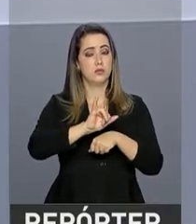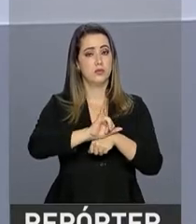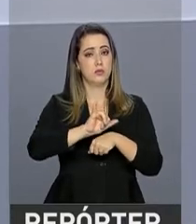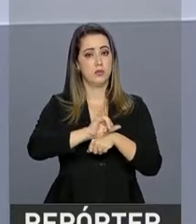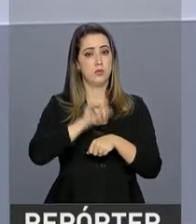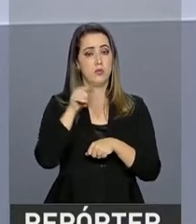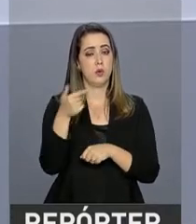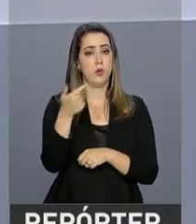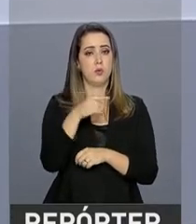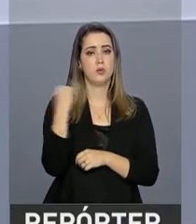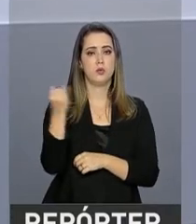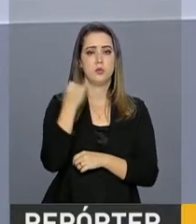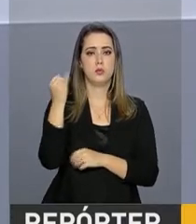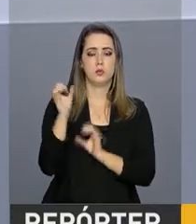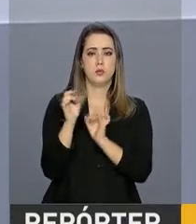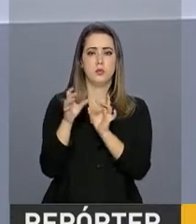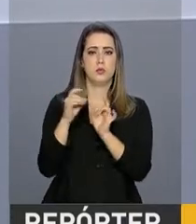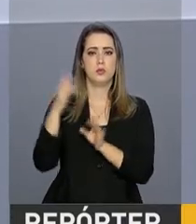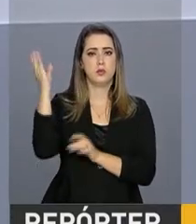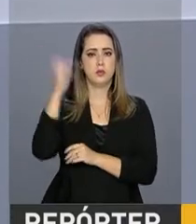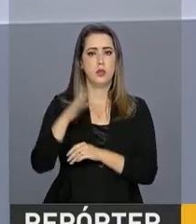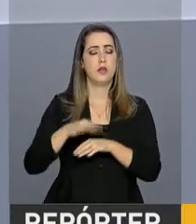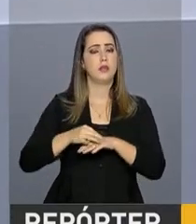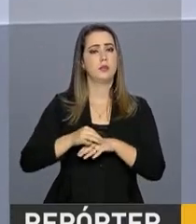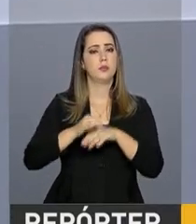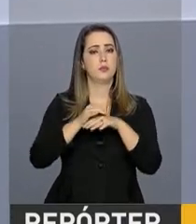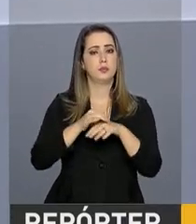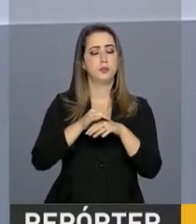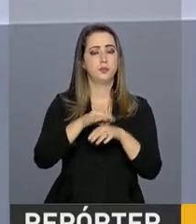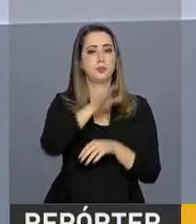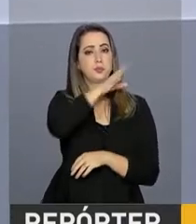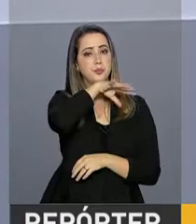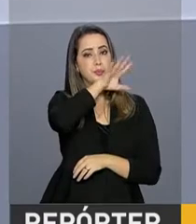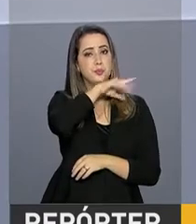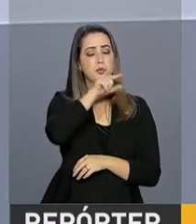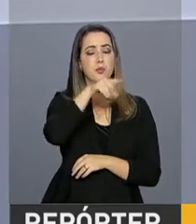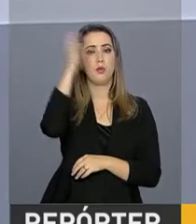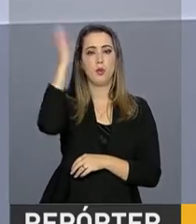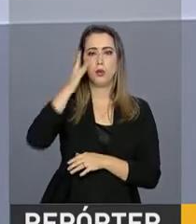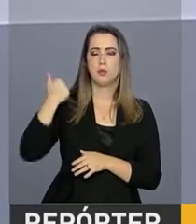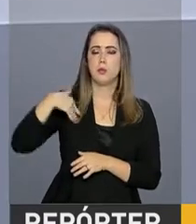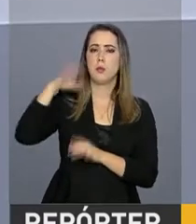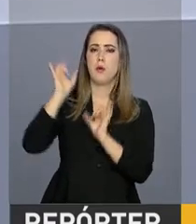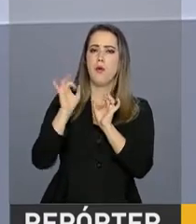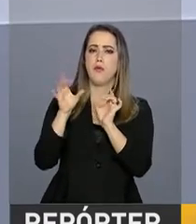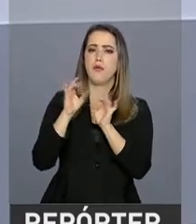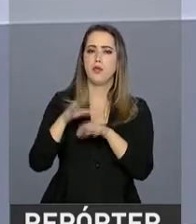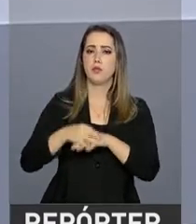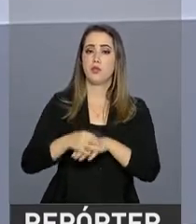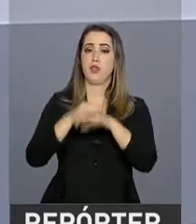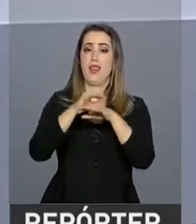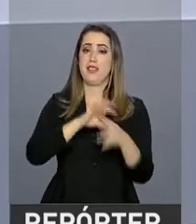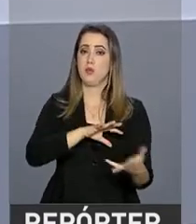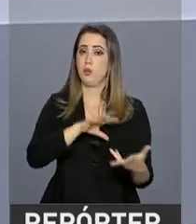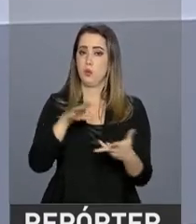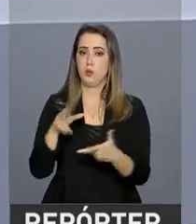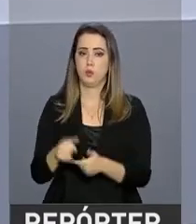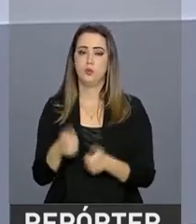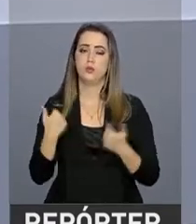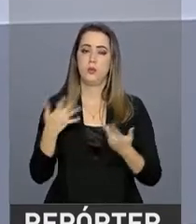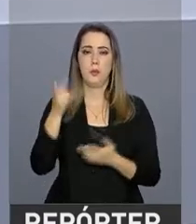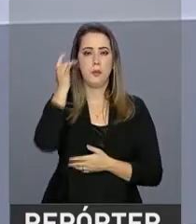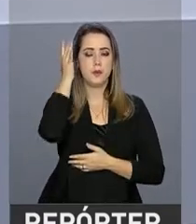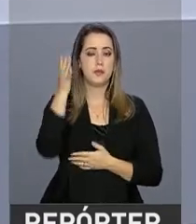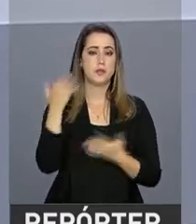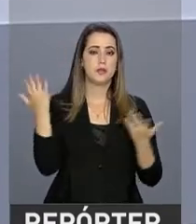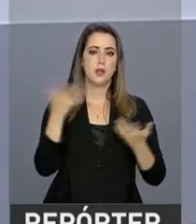das exportações brasileiras é a proteína animal. O Brasil está entre os maiores produtores do mundo. Para facilitar o processo